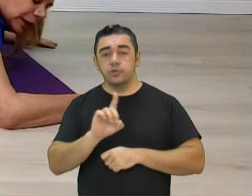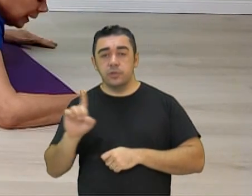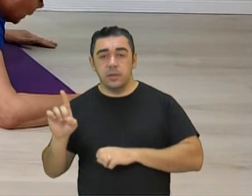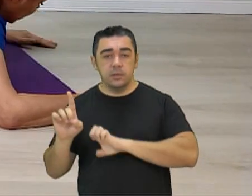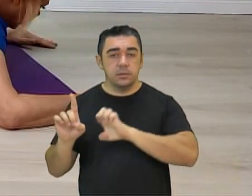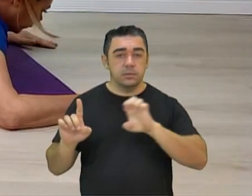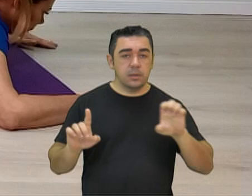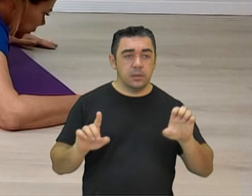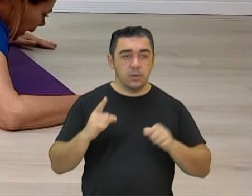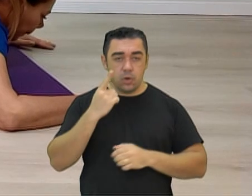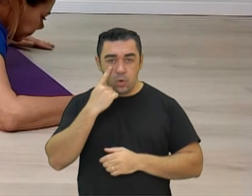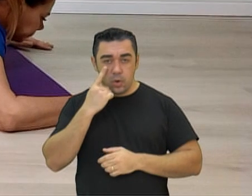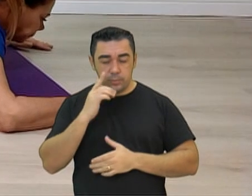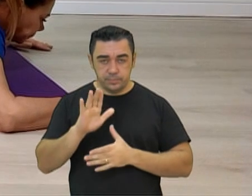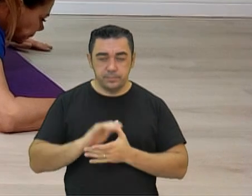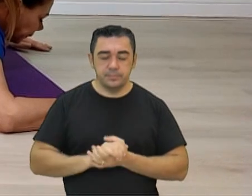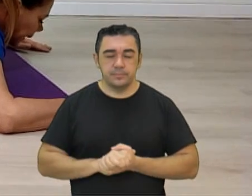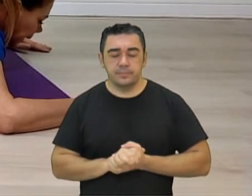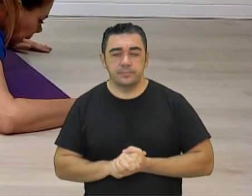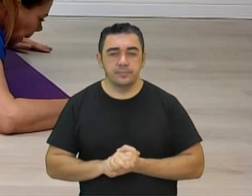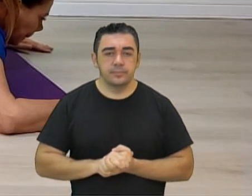certo? Então vamos lá.